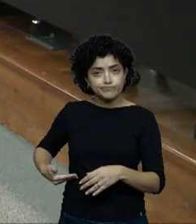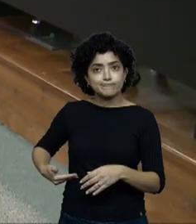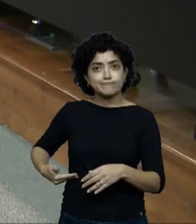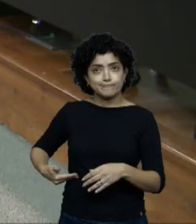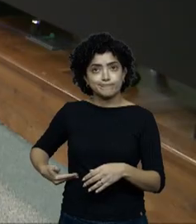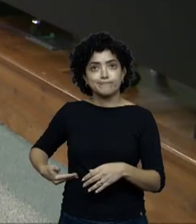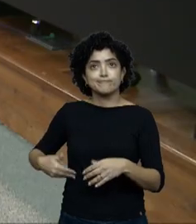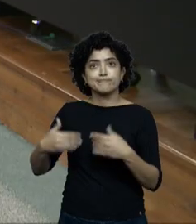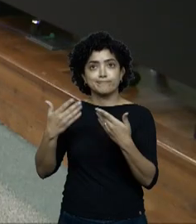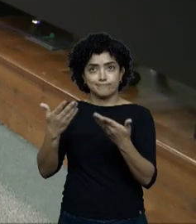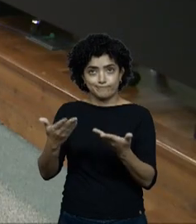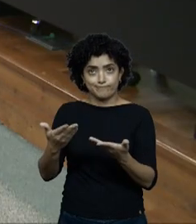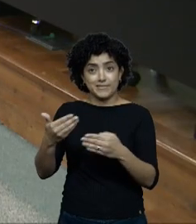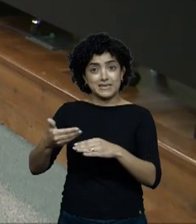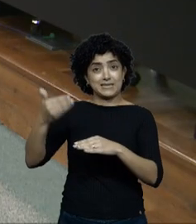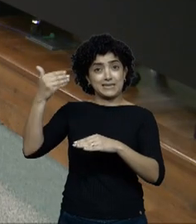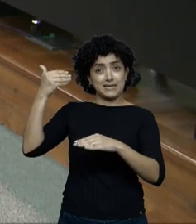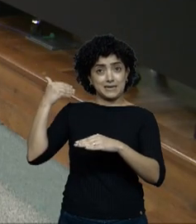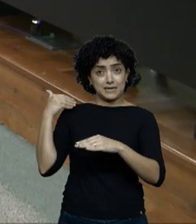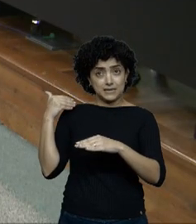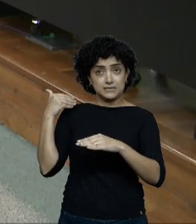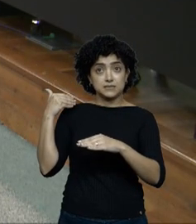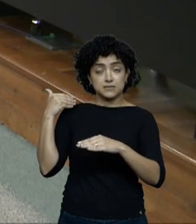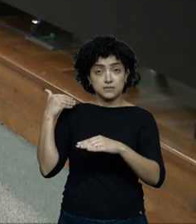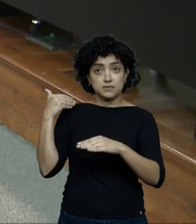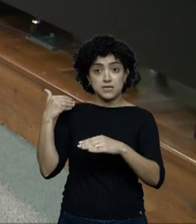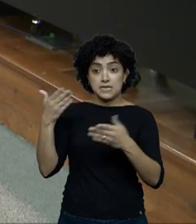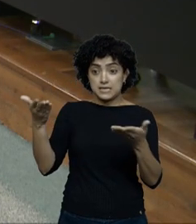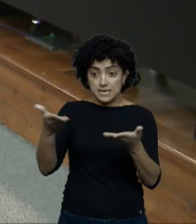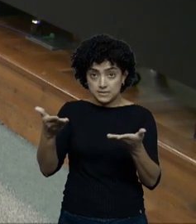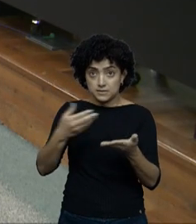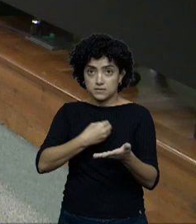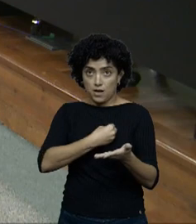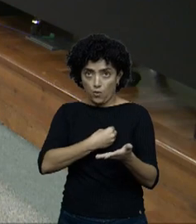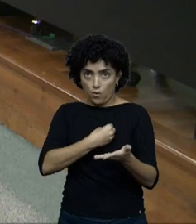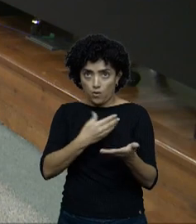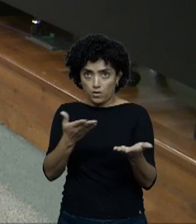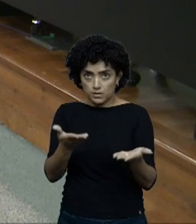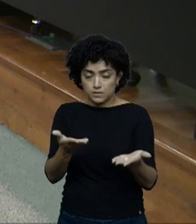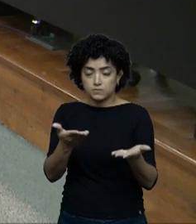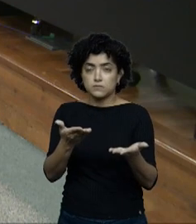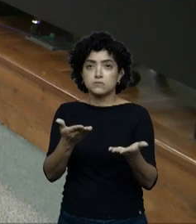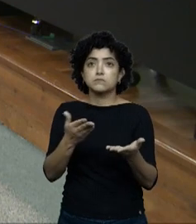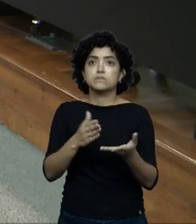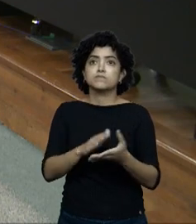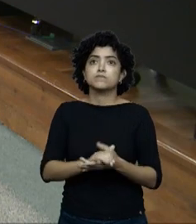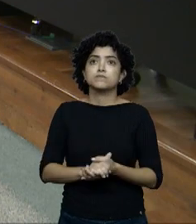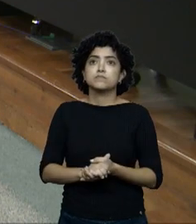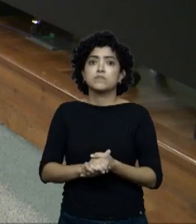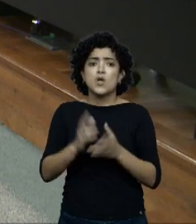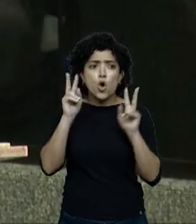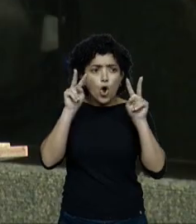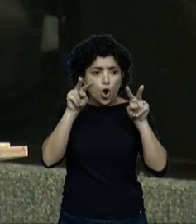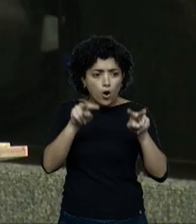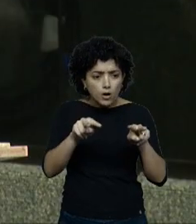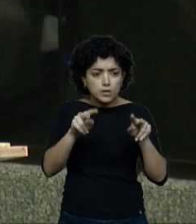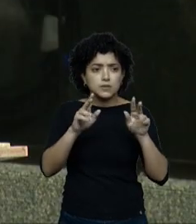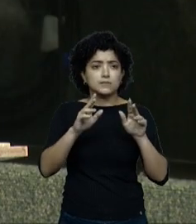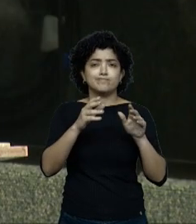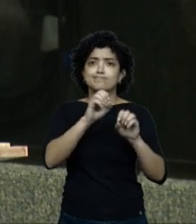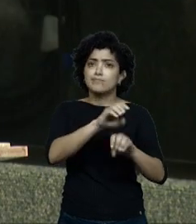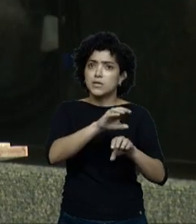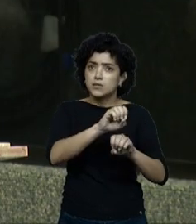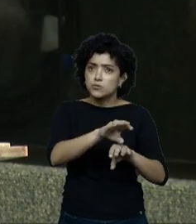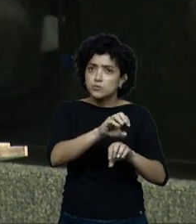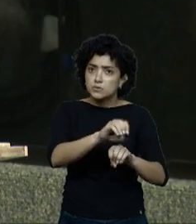vieram e centro e receberam a esse e esse questão né que eles olhem para educação como